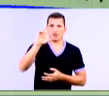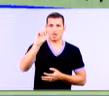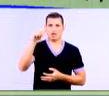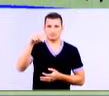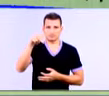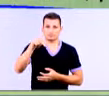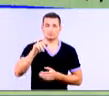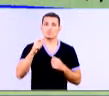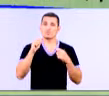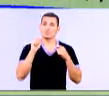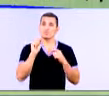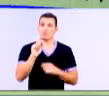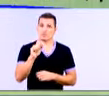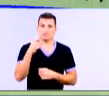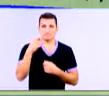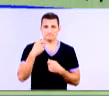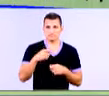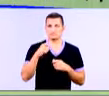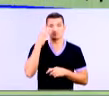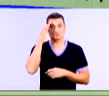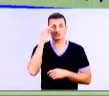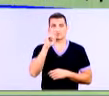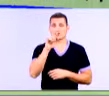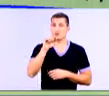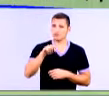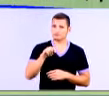entender aqui, gente, é o seguinte.